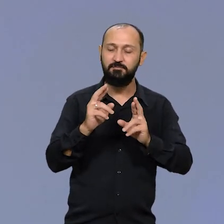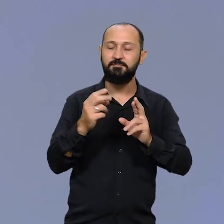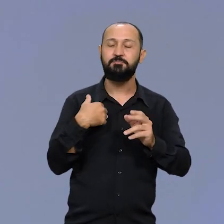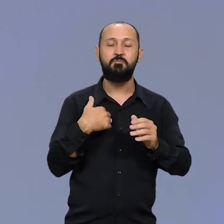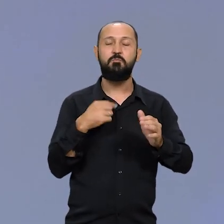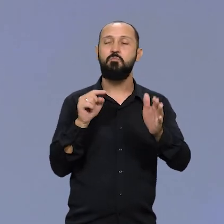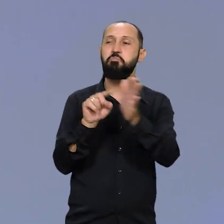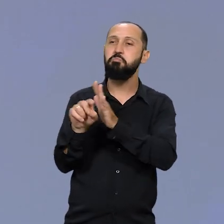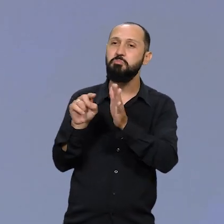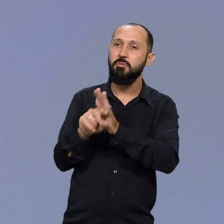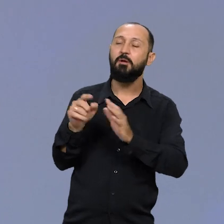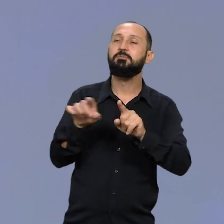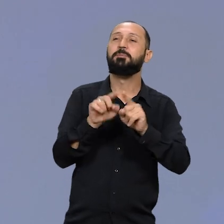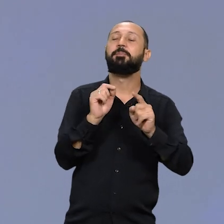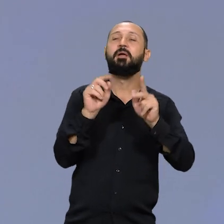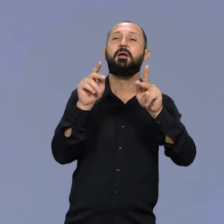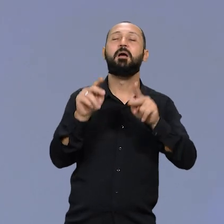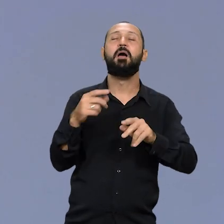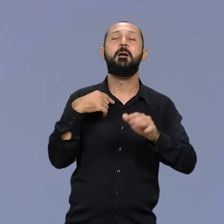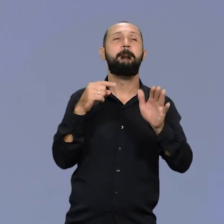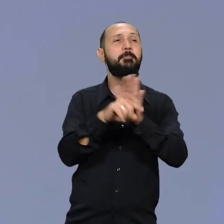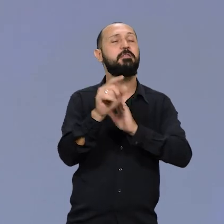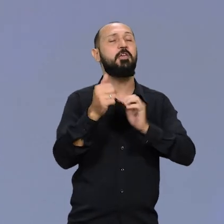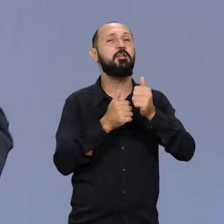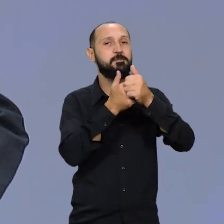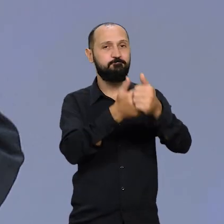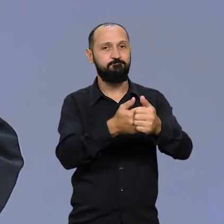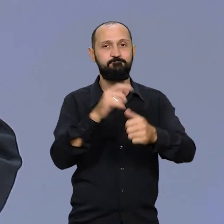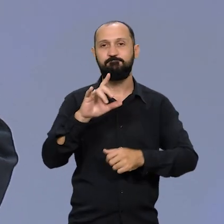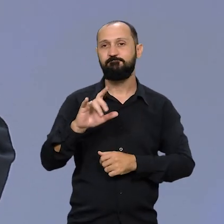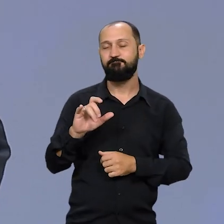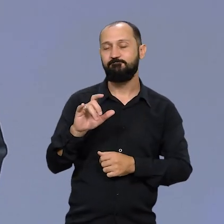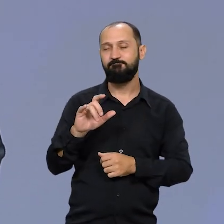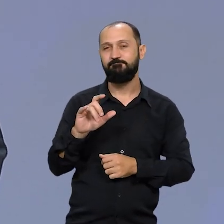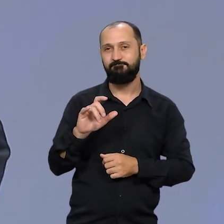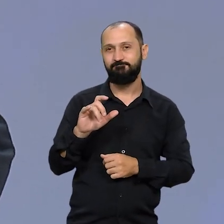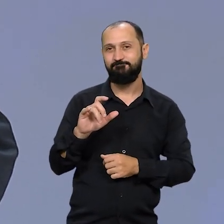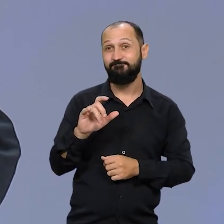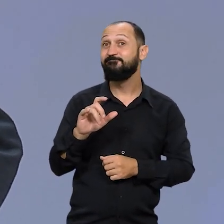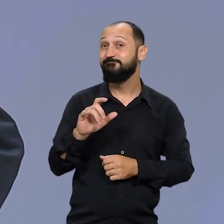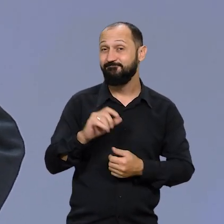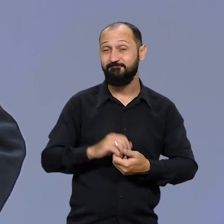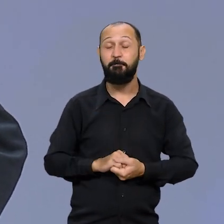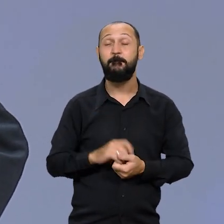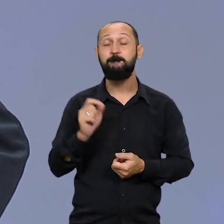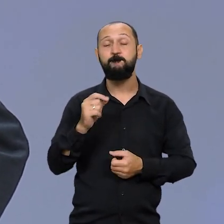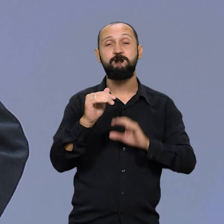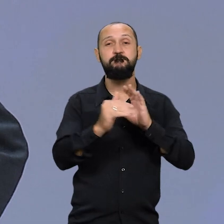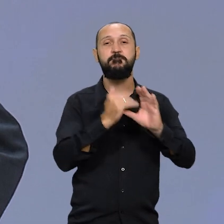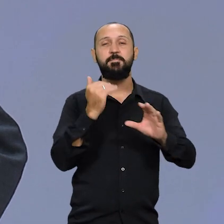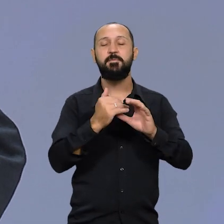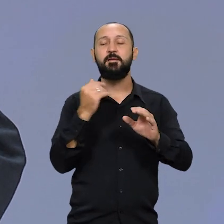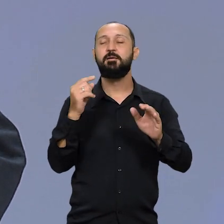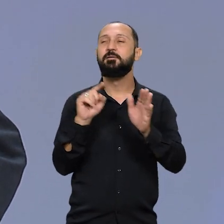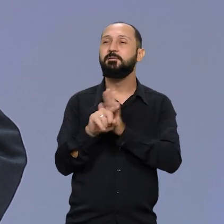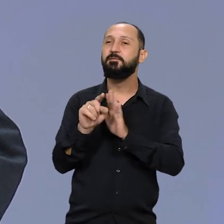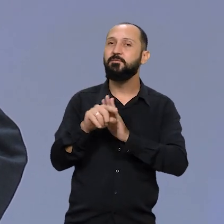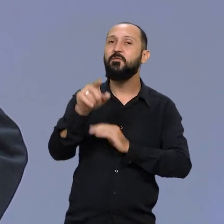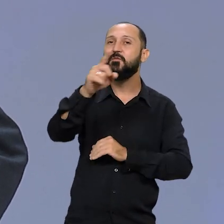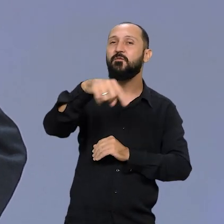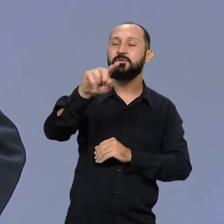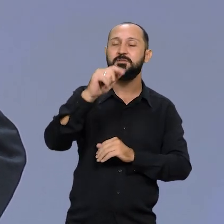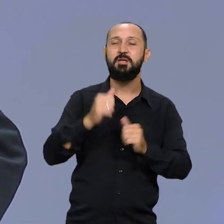que vocês, que seguem a Assembleia Legislativa no Instagram, mandaram para a gente. O tema de hoje é o marco temporal e o seu impacto em Mato Grosso do